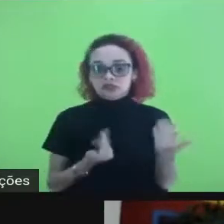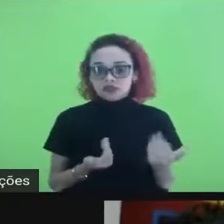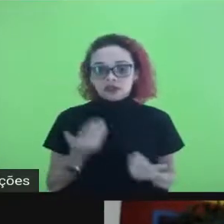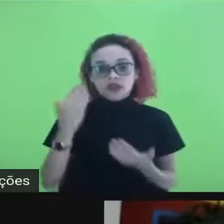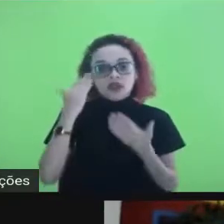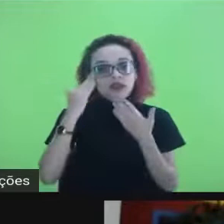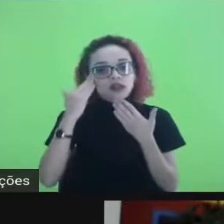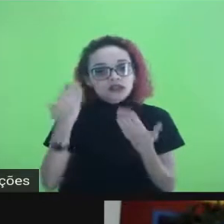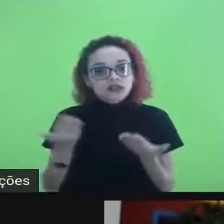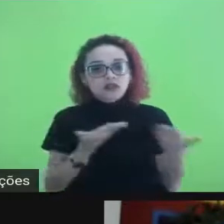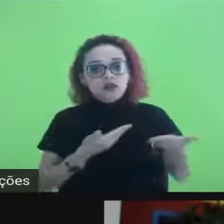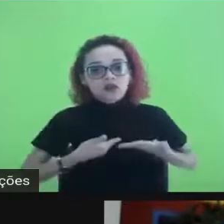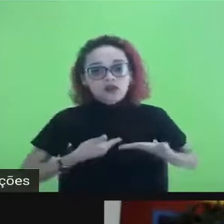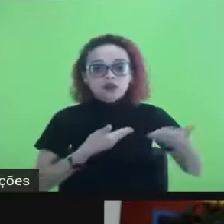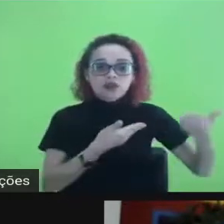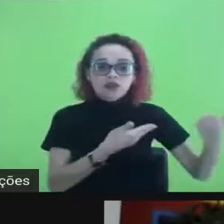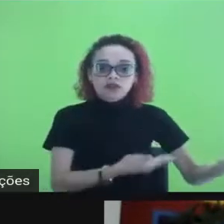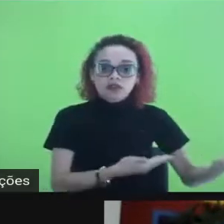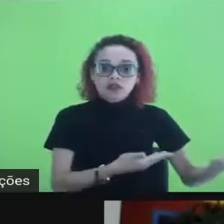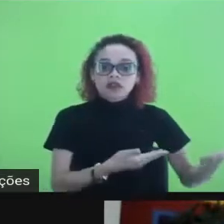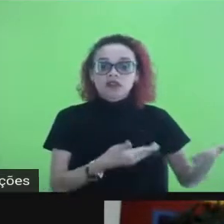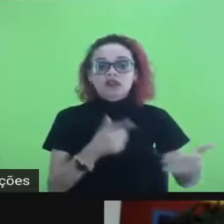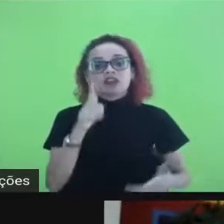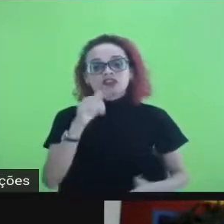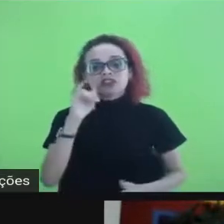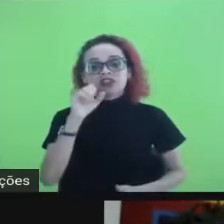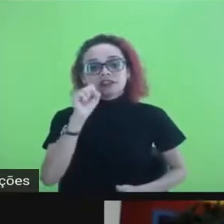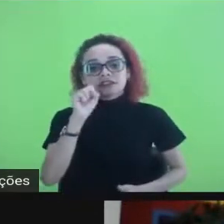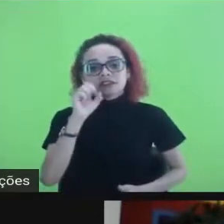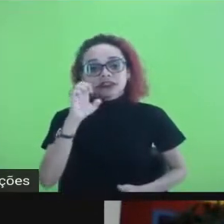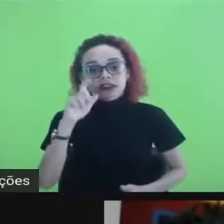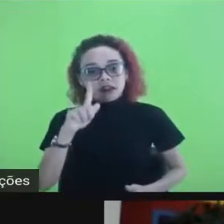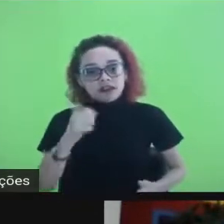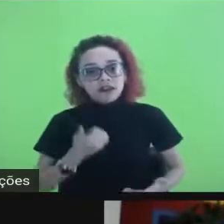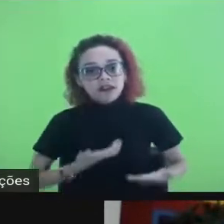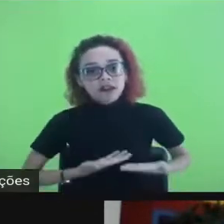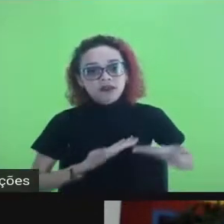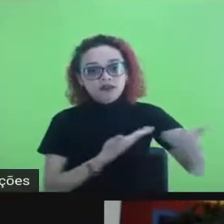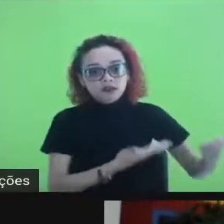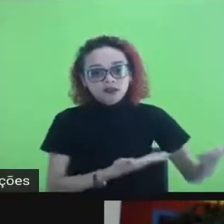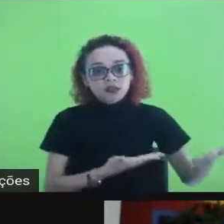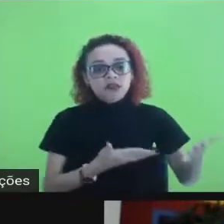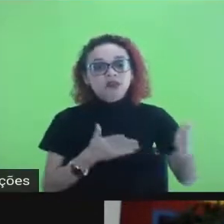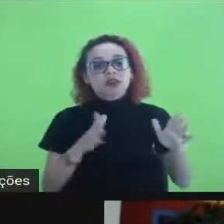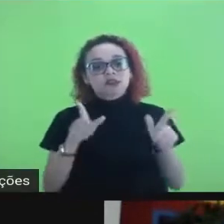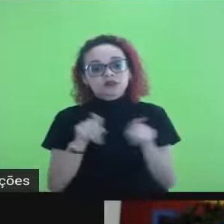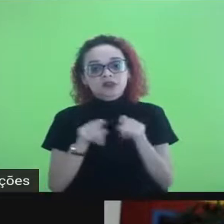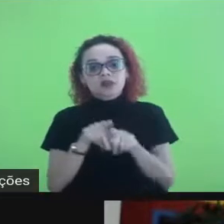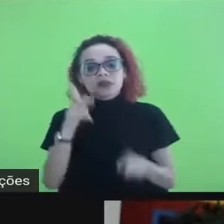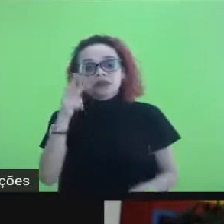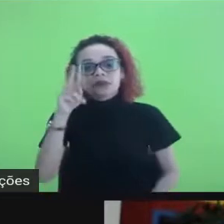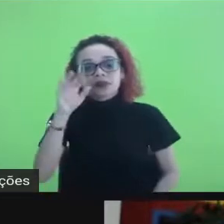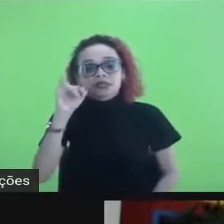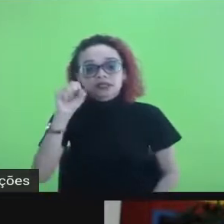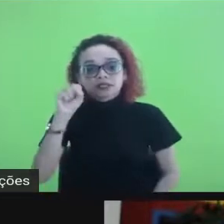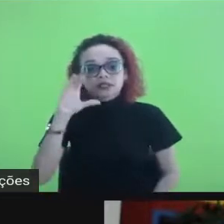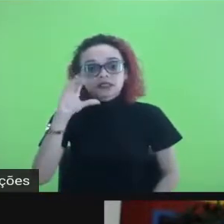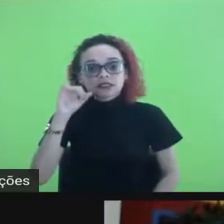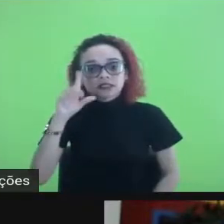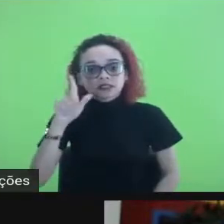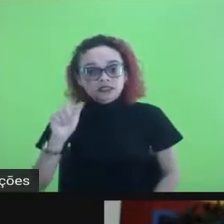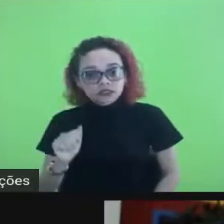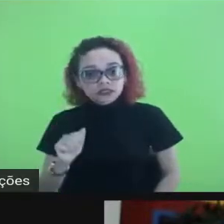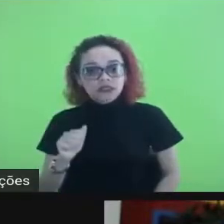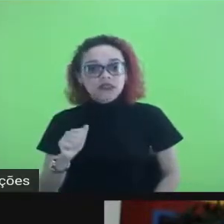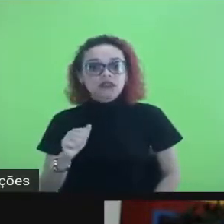esse convite feito pessoalmente pela Gisele, mas também pela participação da Priscila nesse processo, né, esse convite também